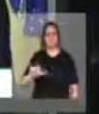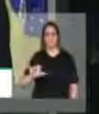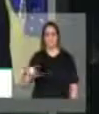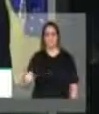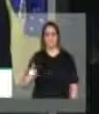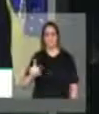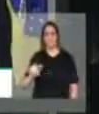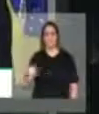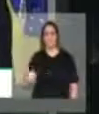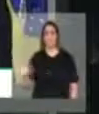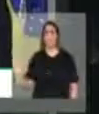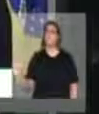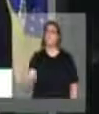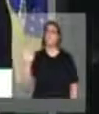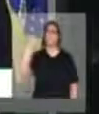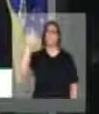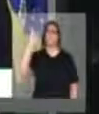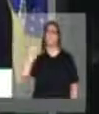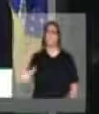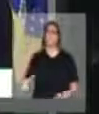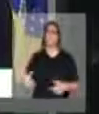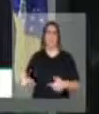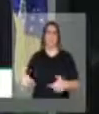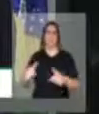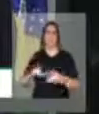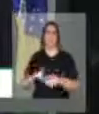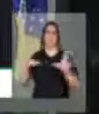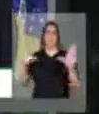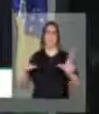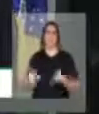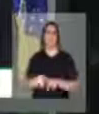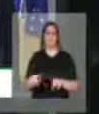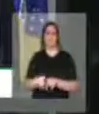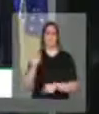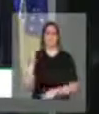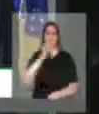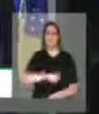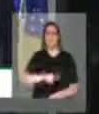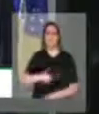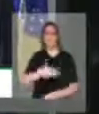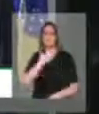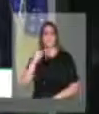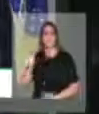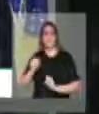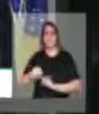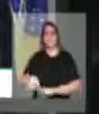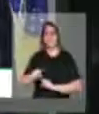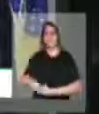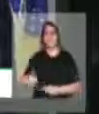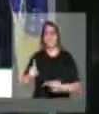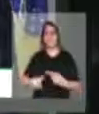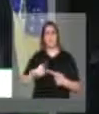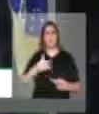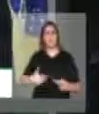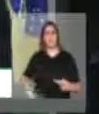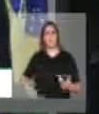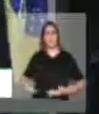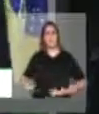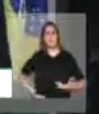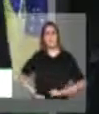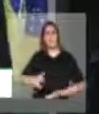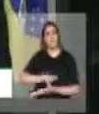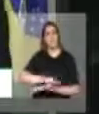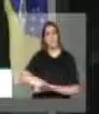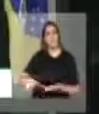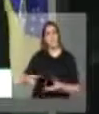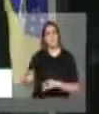marcante, não só na luta da independência, como foi um homem que levou a educação, levou os serviços públicos, levou